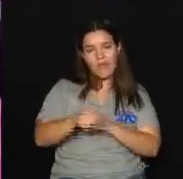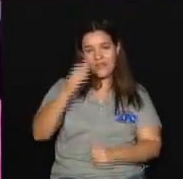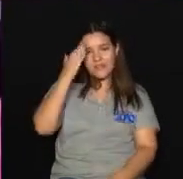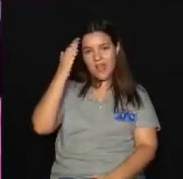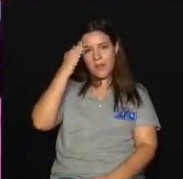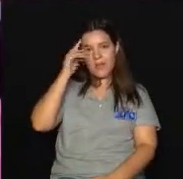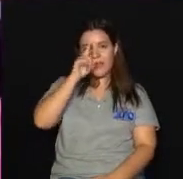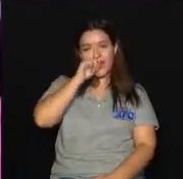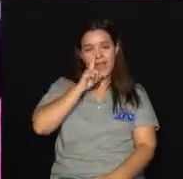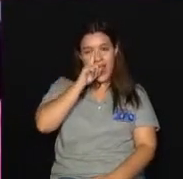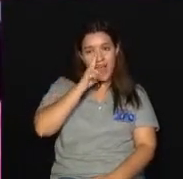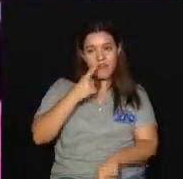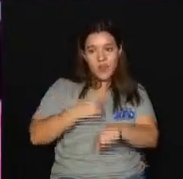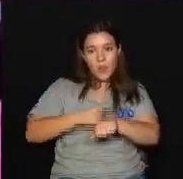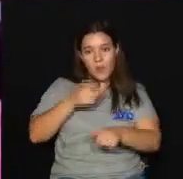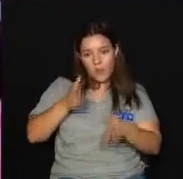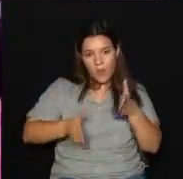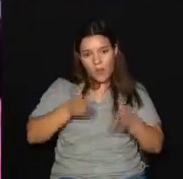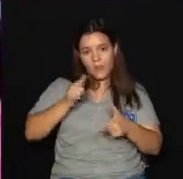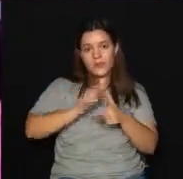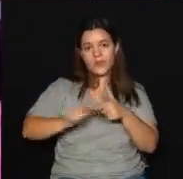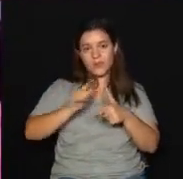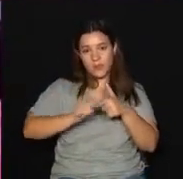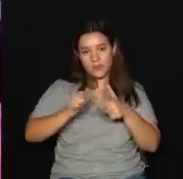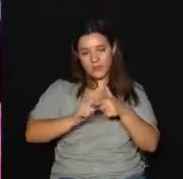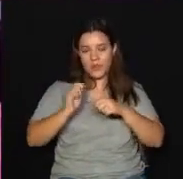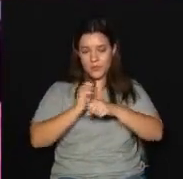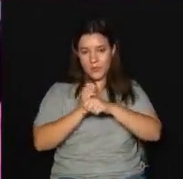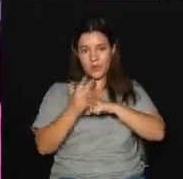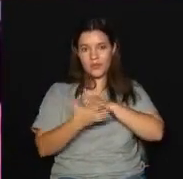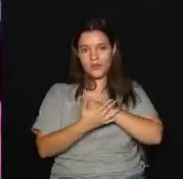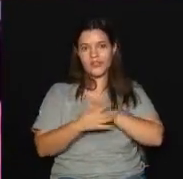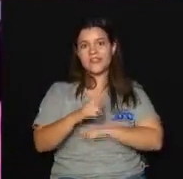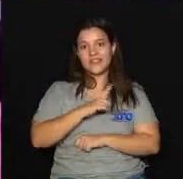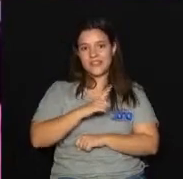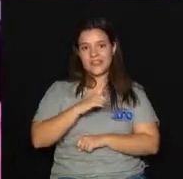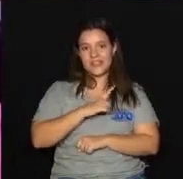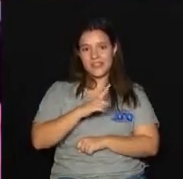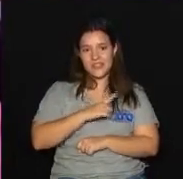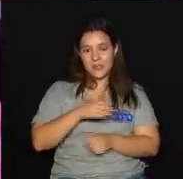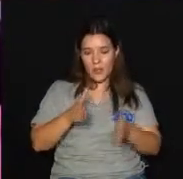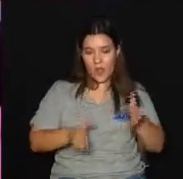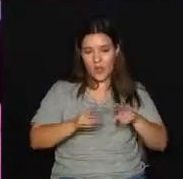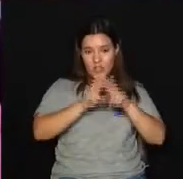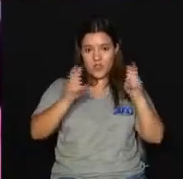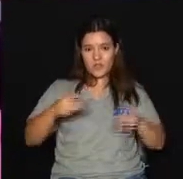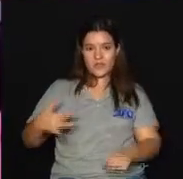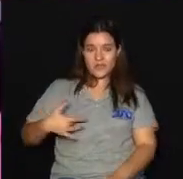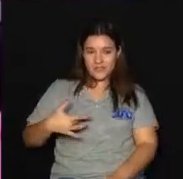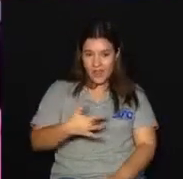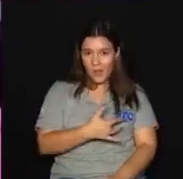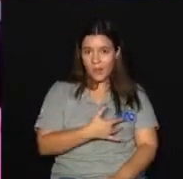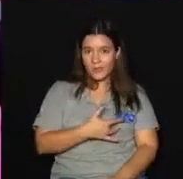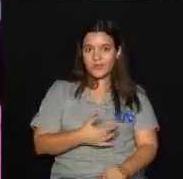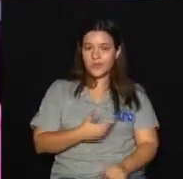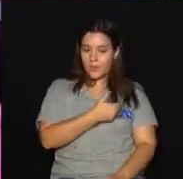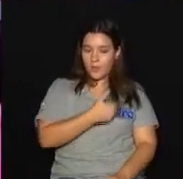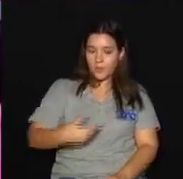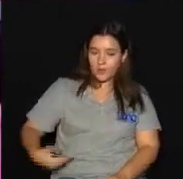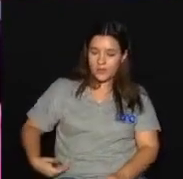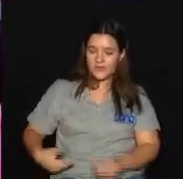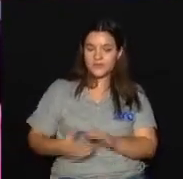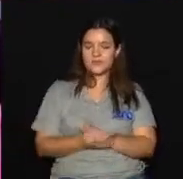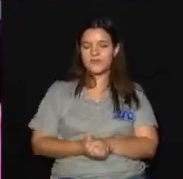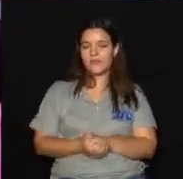da gravidade do momento e dos problemas que a pandemia está trazendo no âmbito da saúde pública. Esse é um ponto.